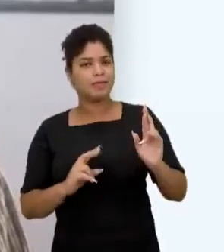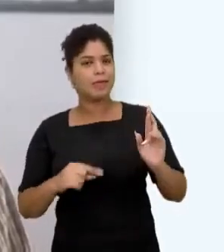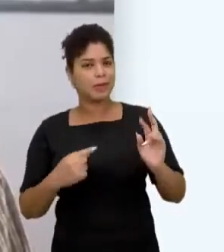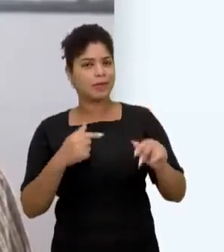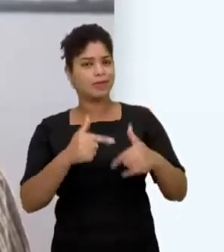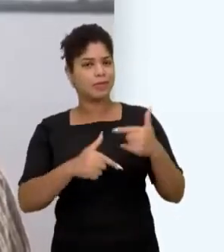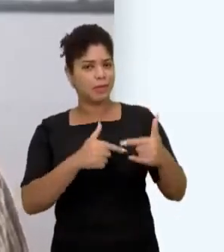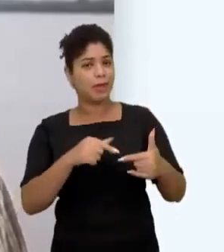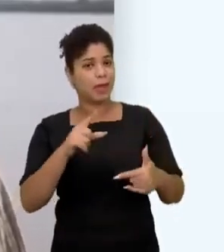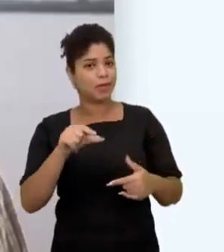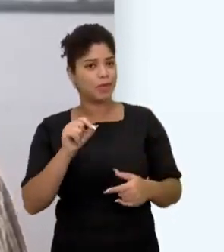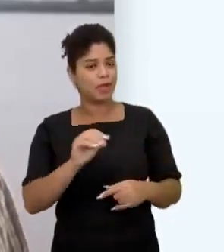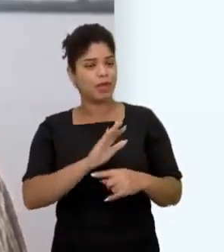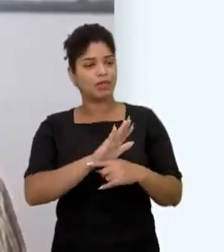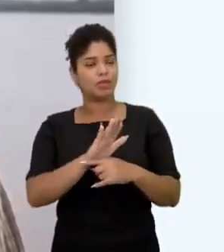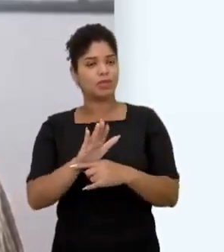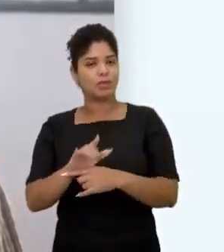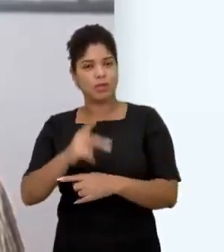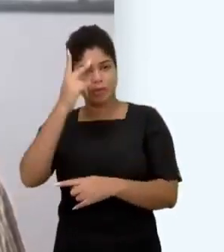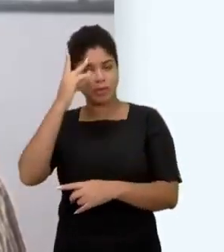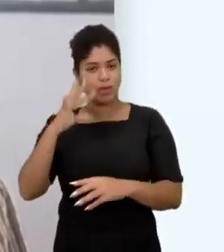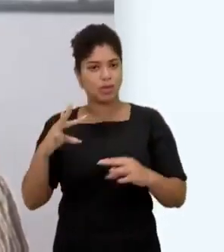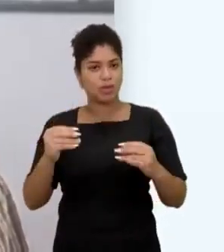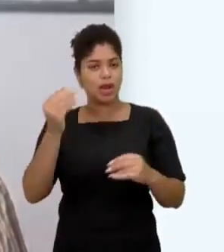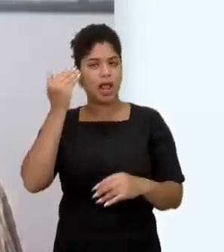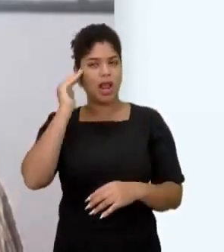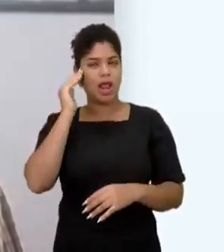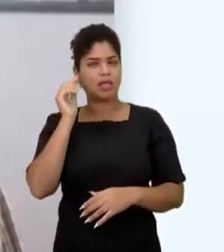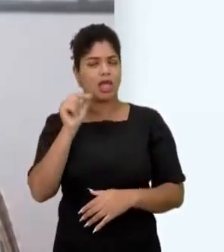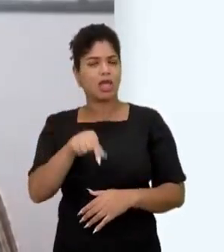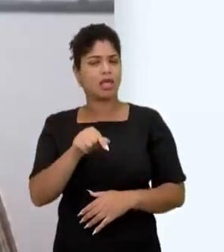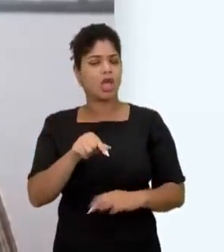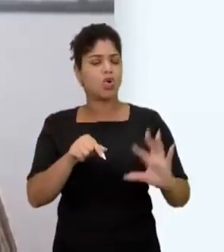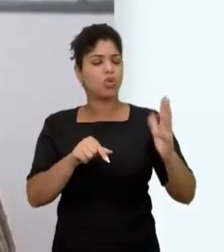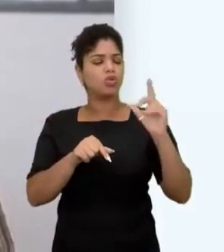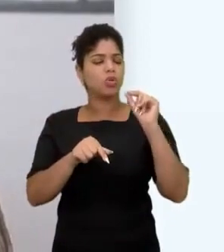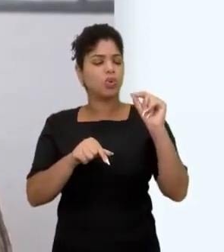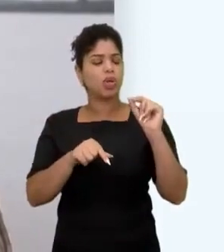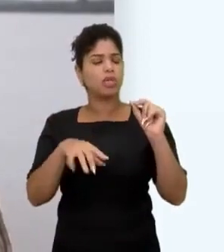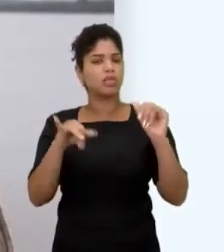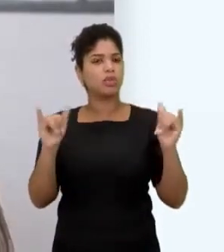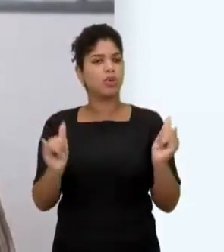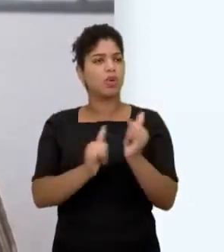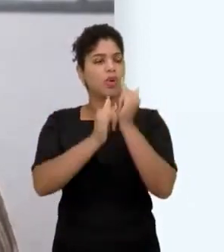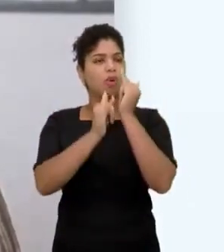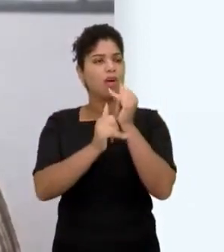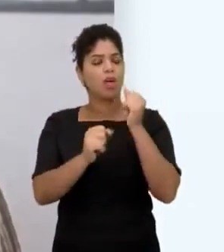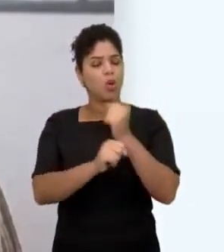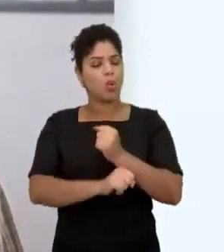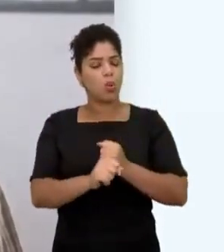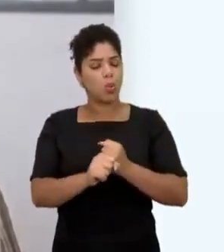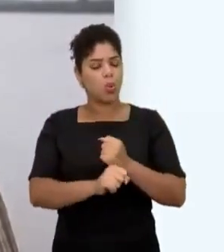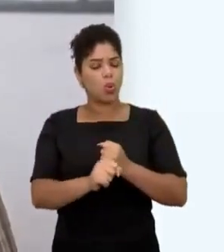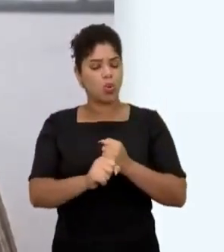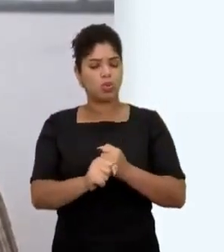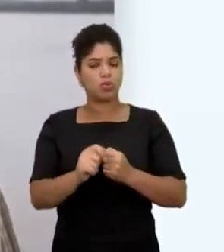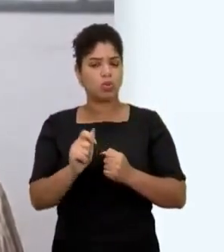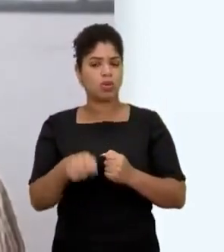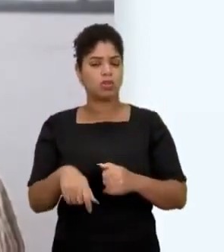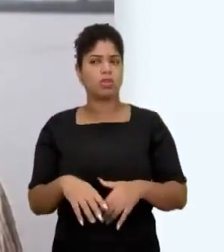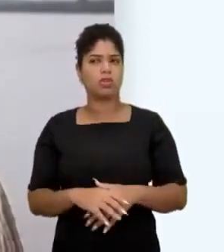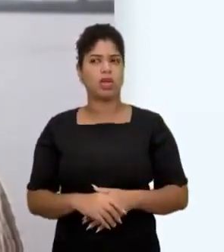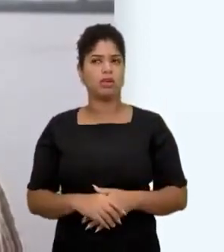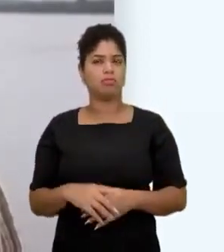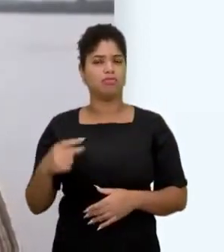você entender o que vai acontecer nesta região se o empreendimento acontecer, para que se possa